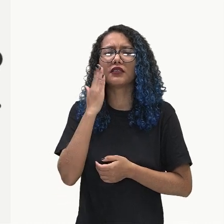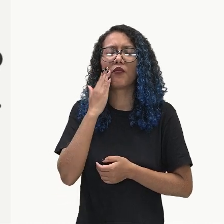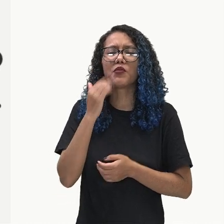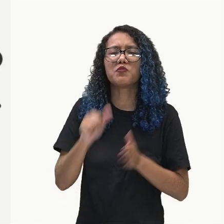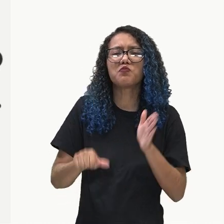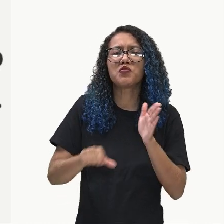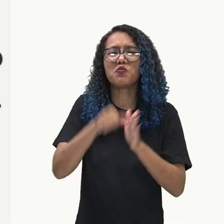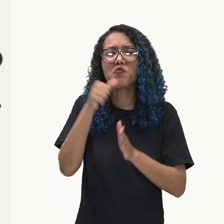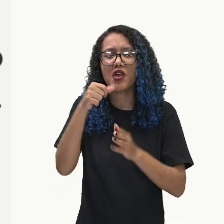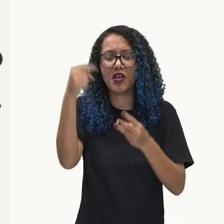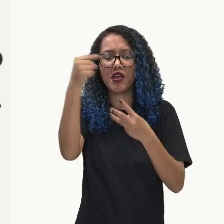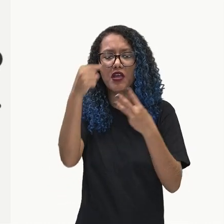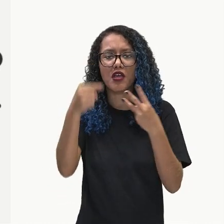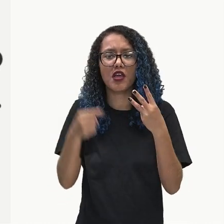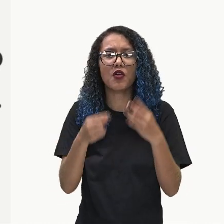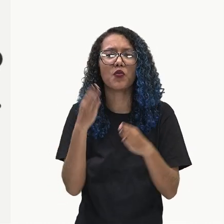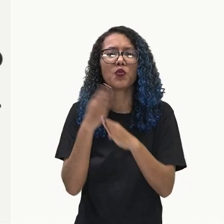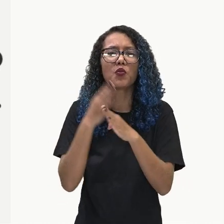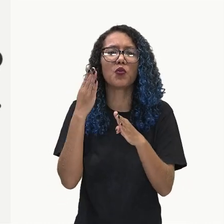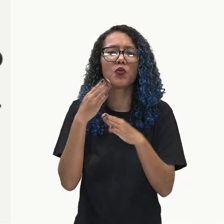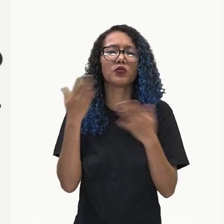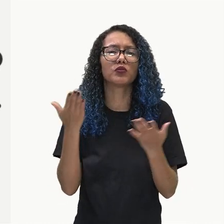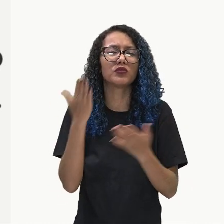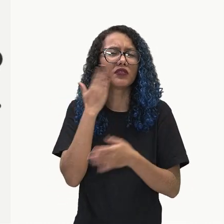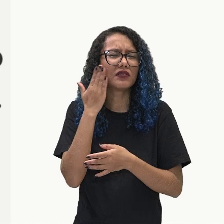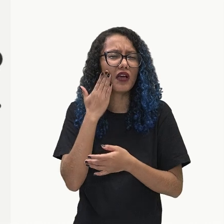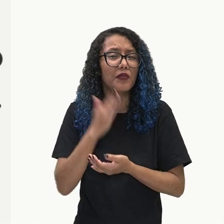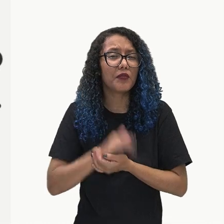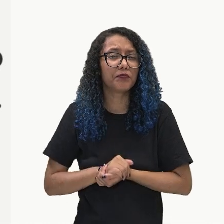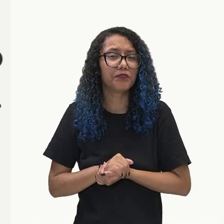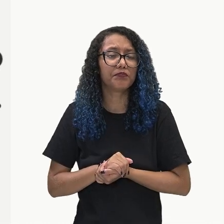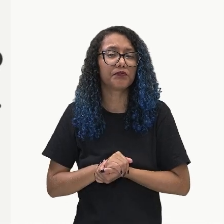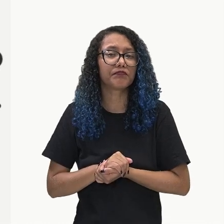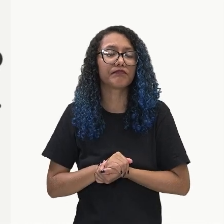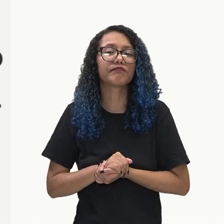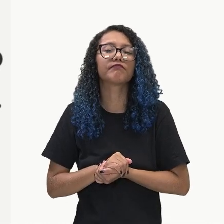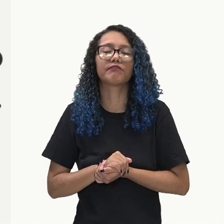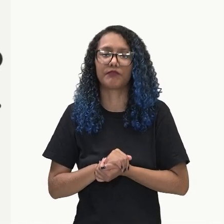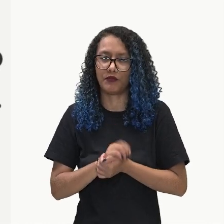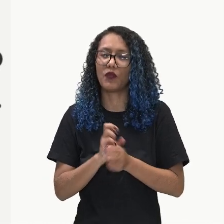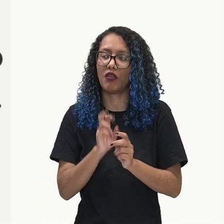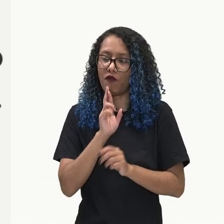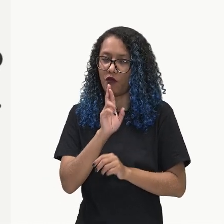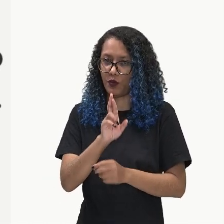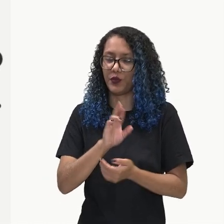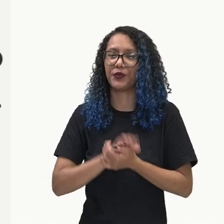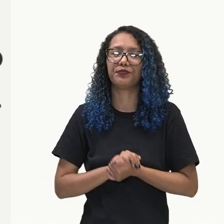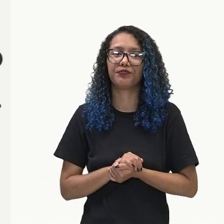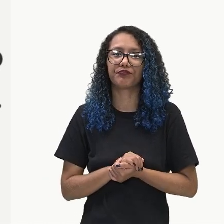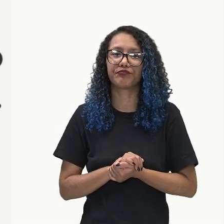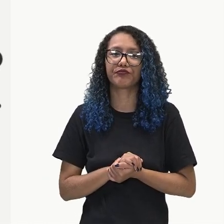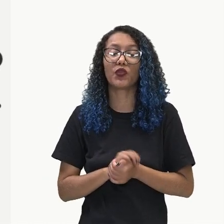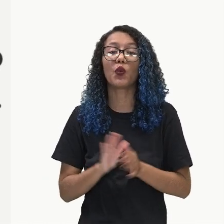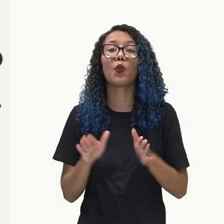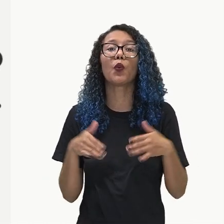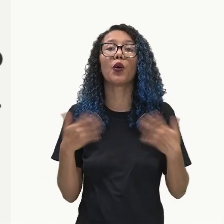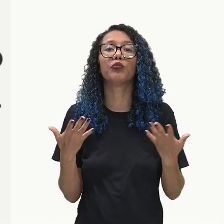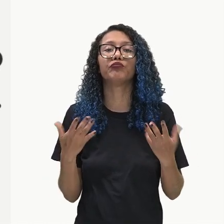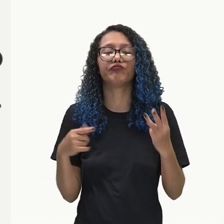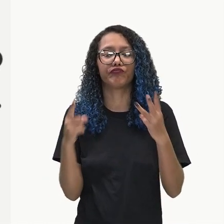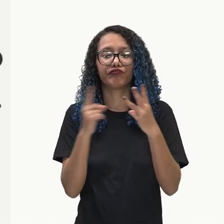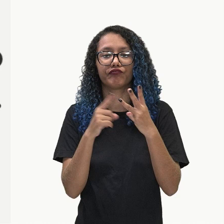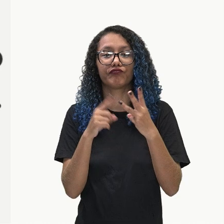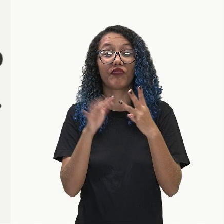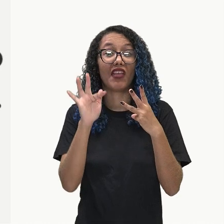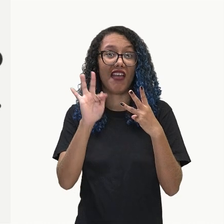escala a ser descoberta? A professora já responde. A de